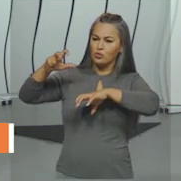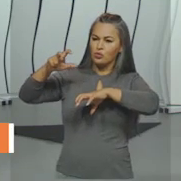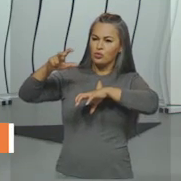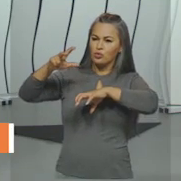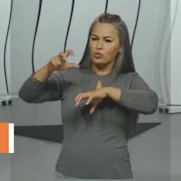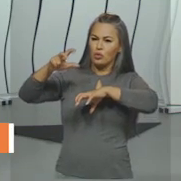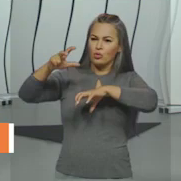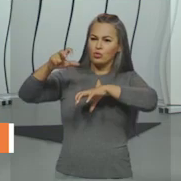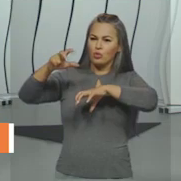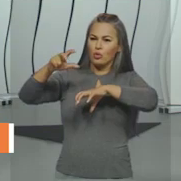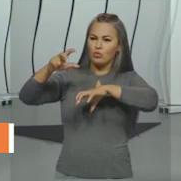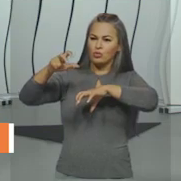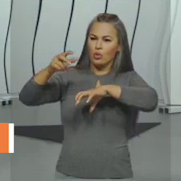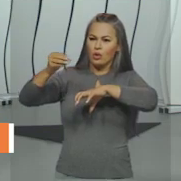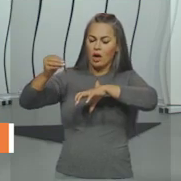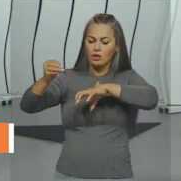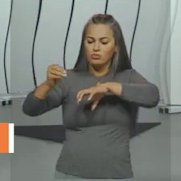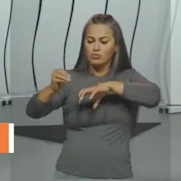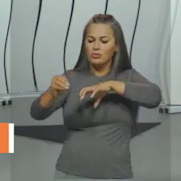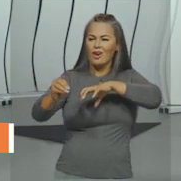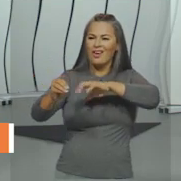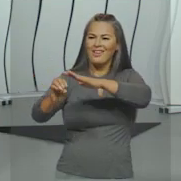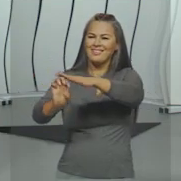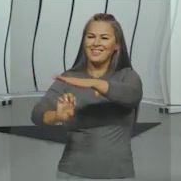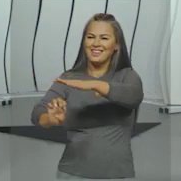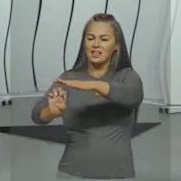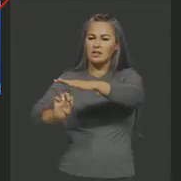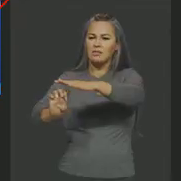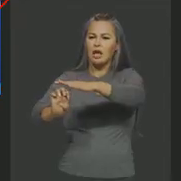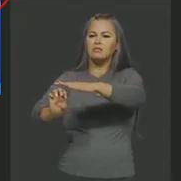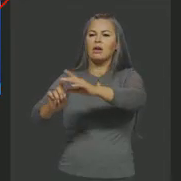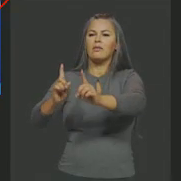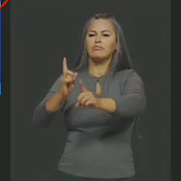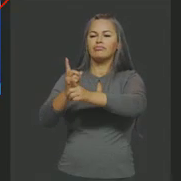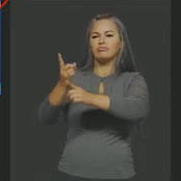sinais para antenas de recepção de